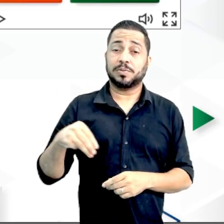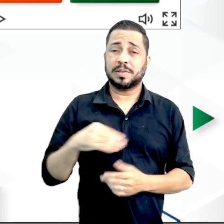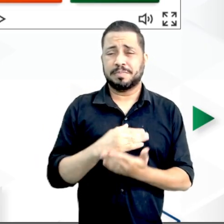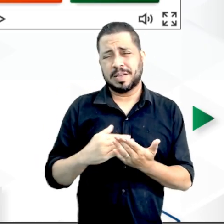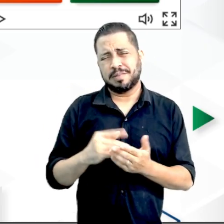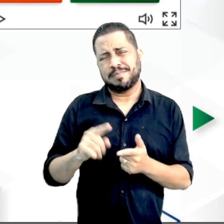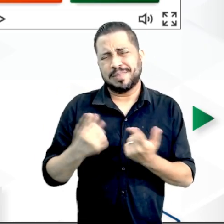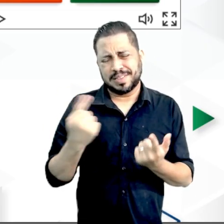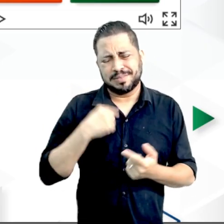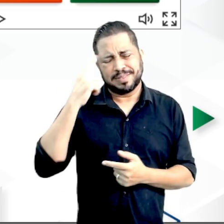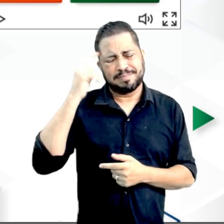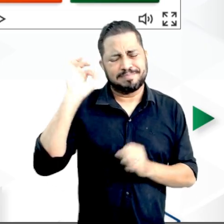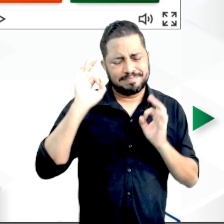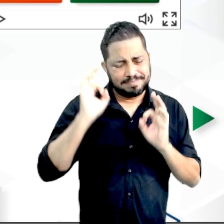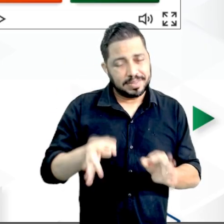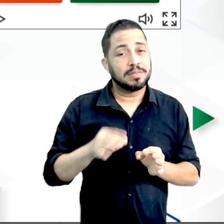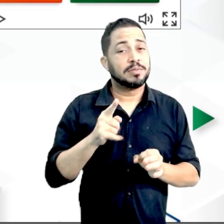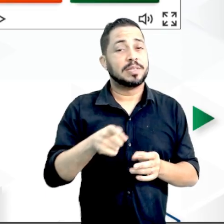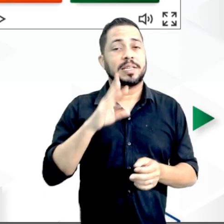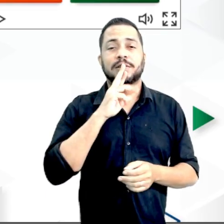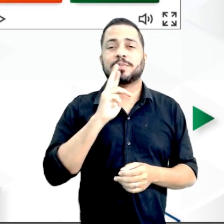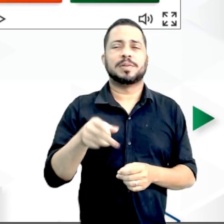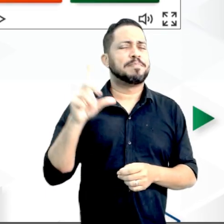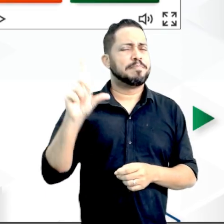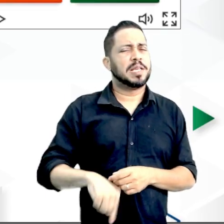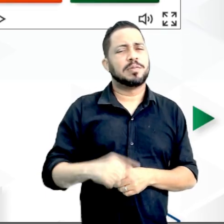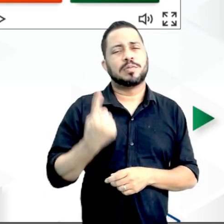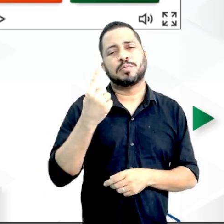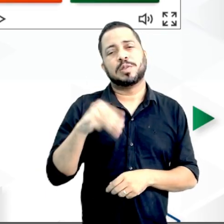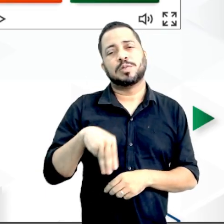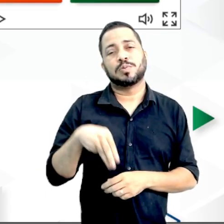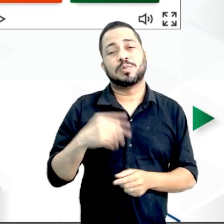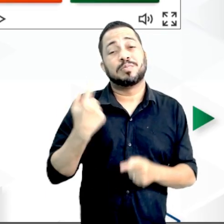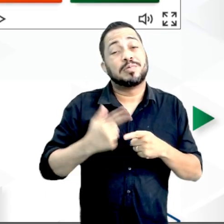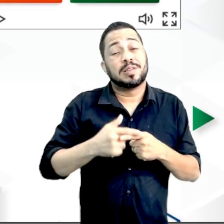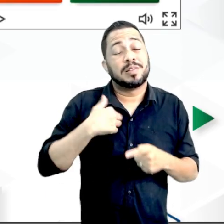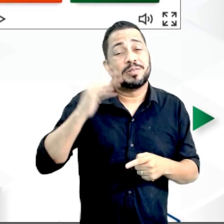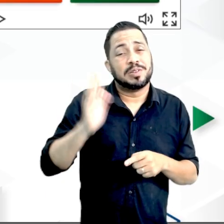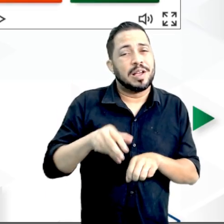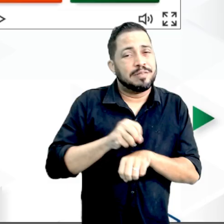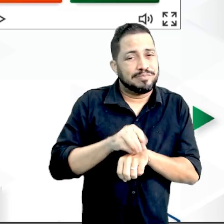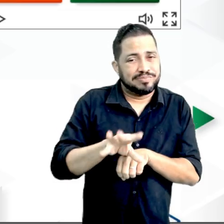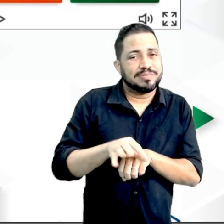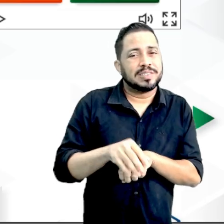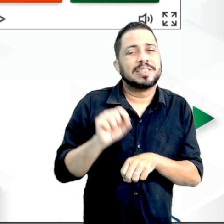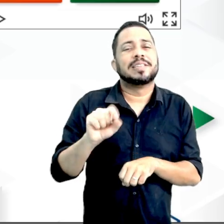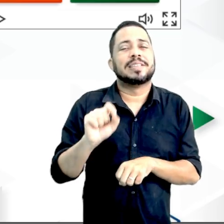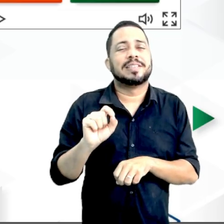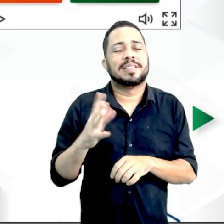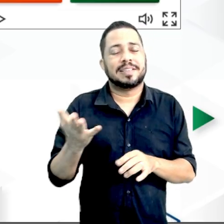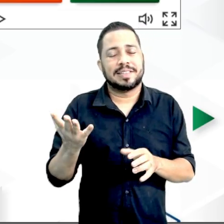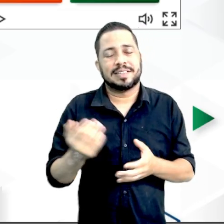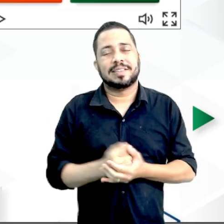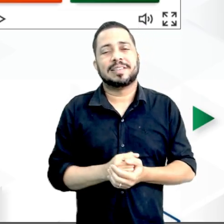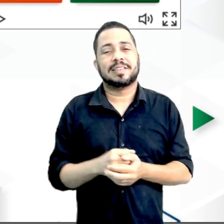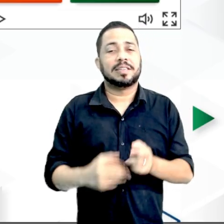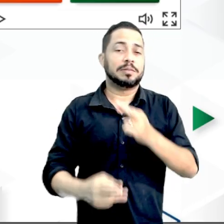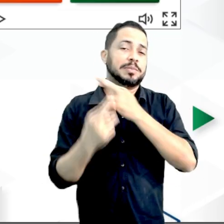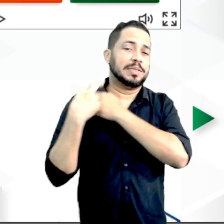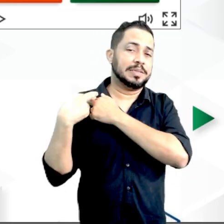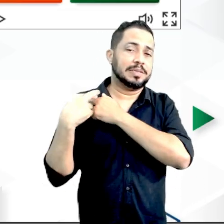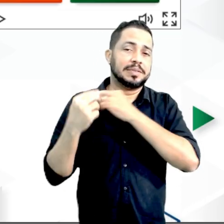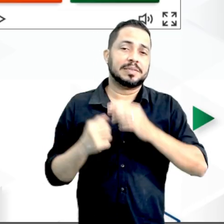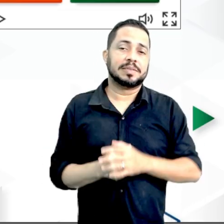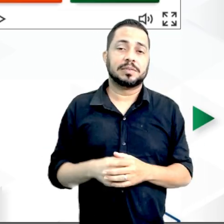responder, mas eu tenho certeza que você responde em menos de 1 minuto, porque eu já te falei quem é a